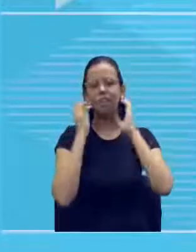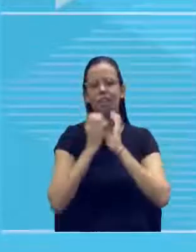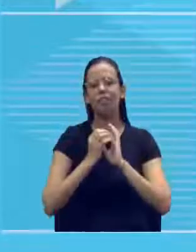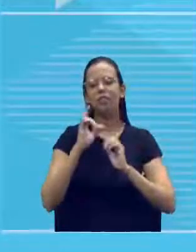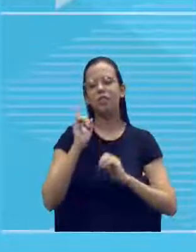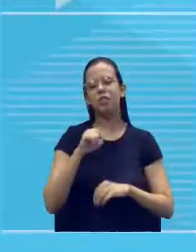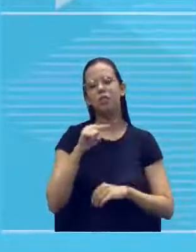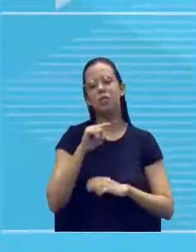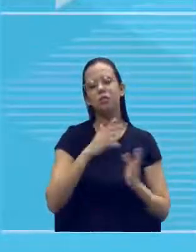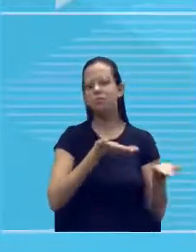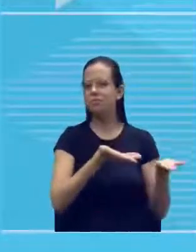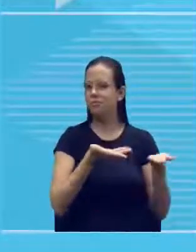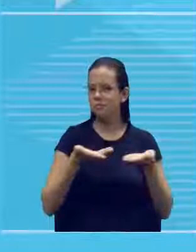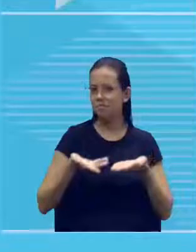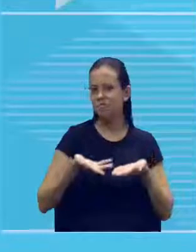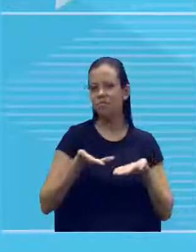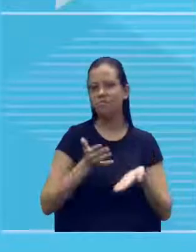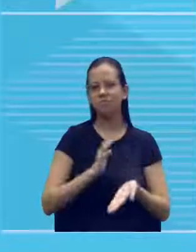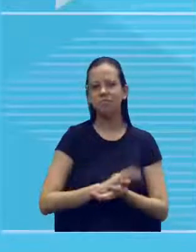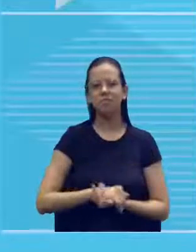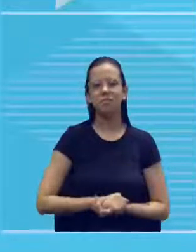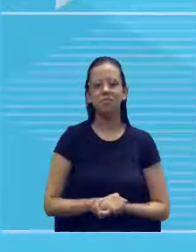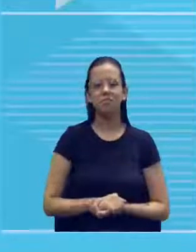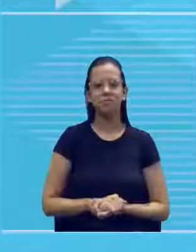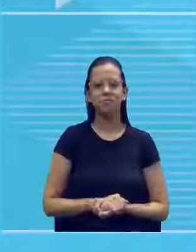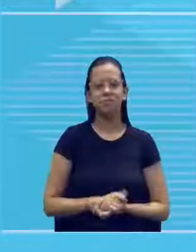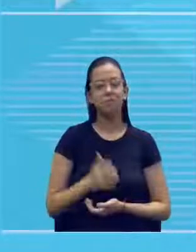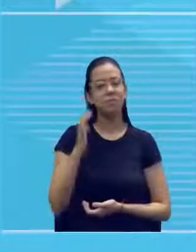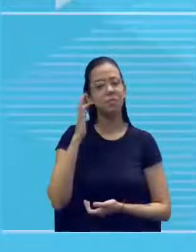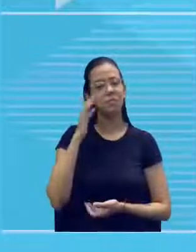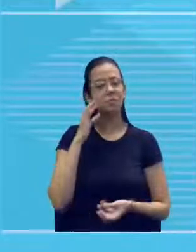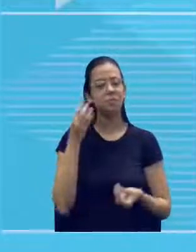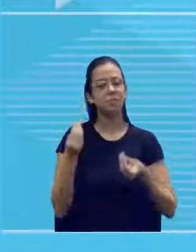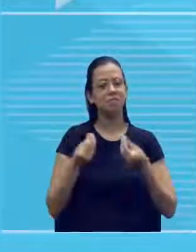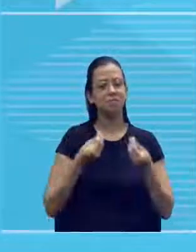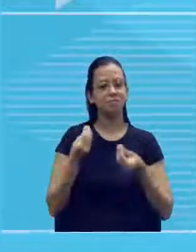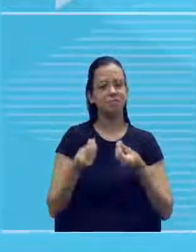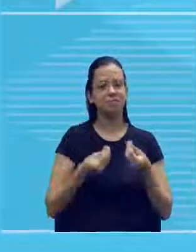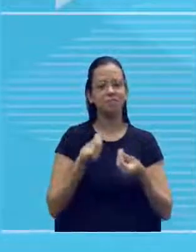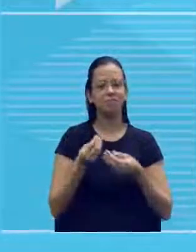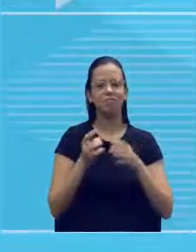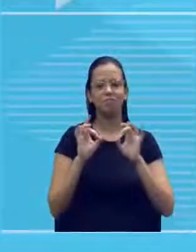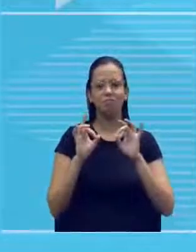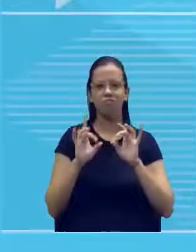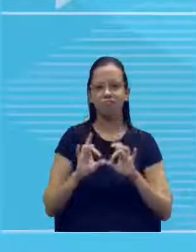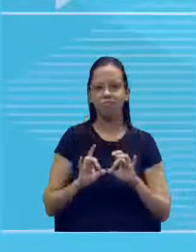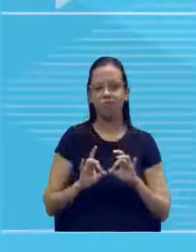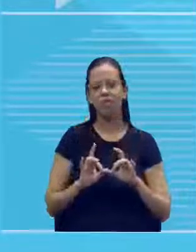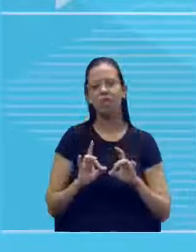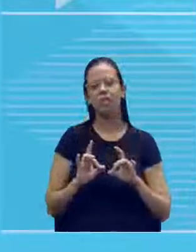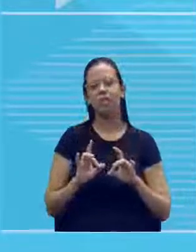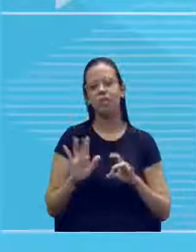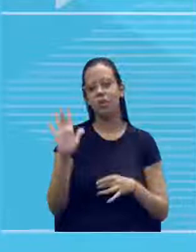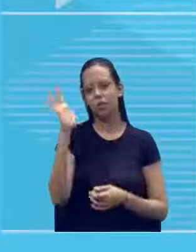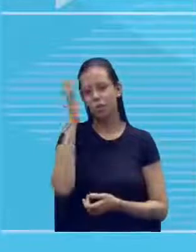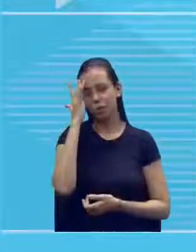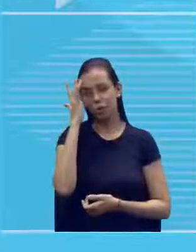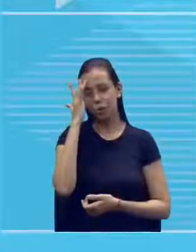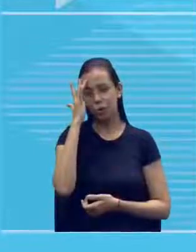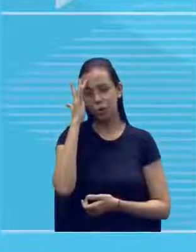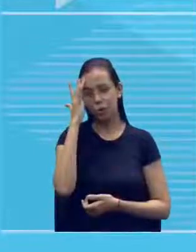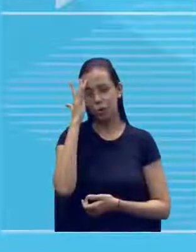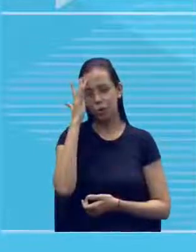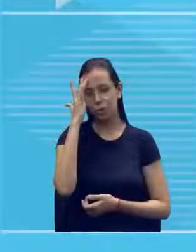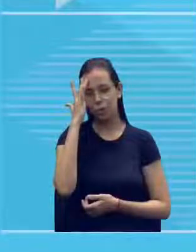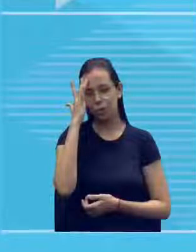convidados. Imaginem vocês o requinte, o luxo, né, a ostentação